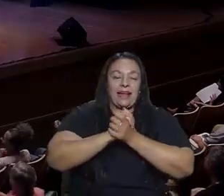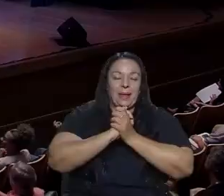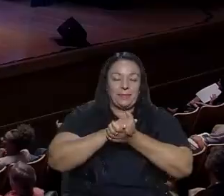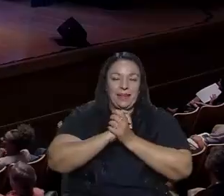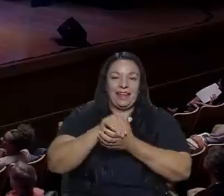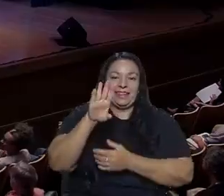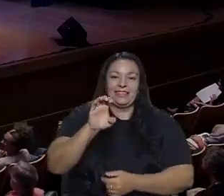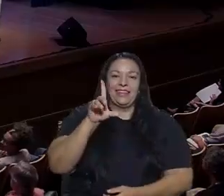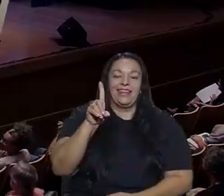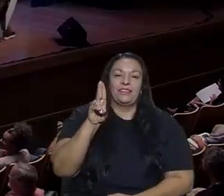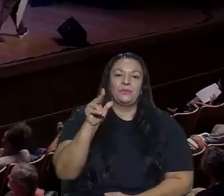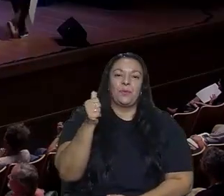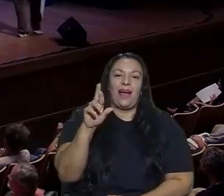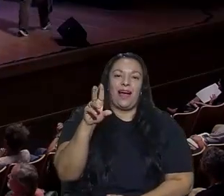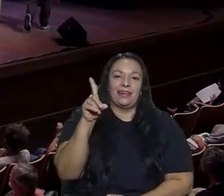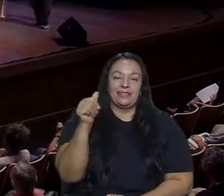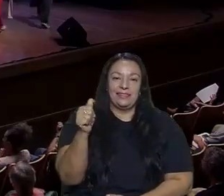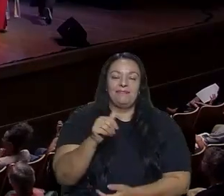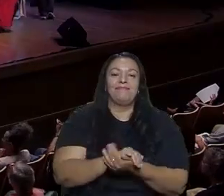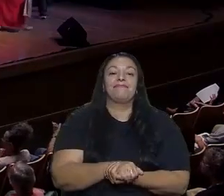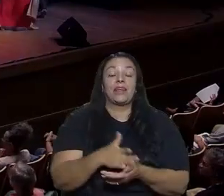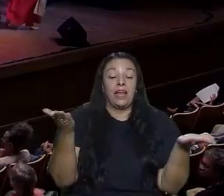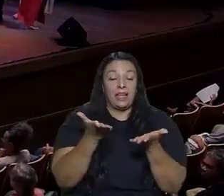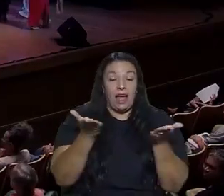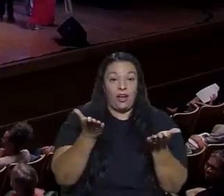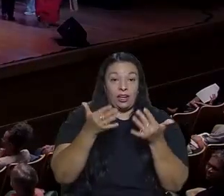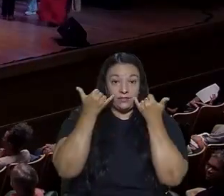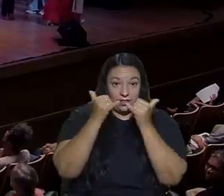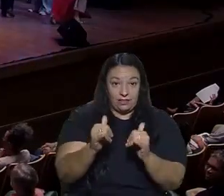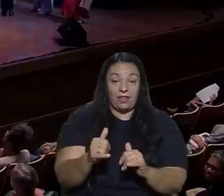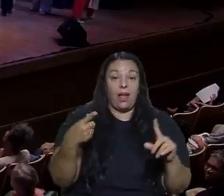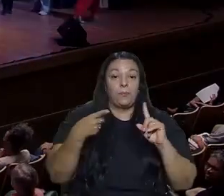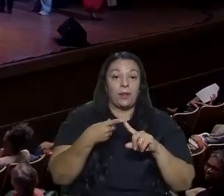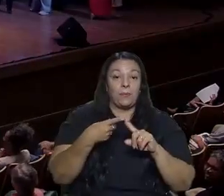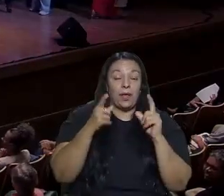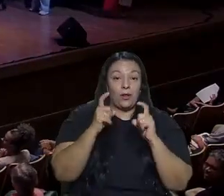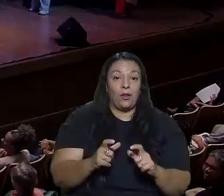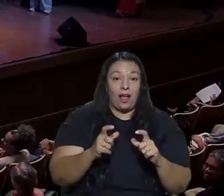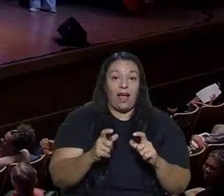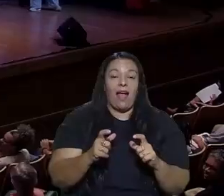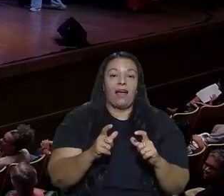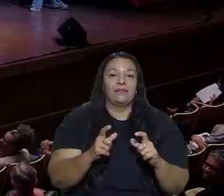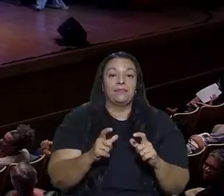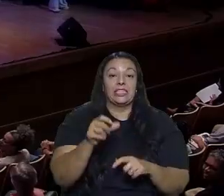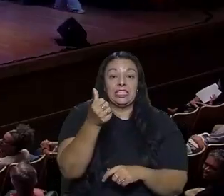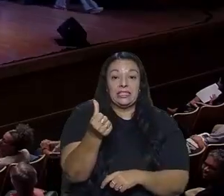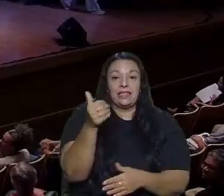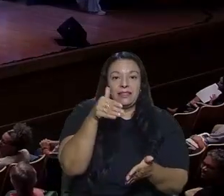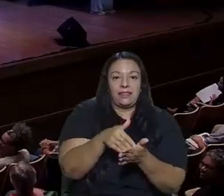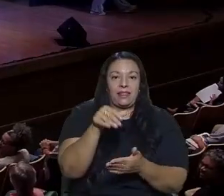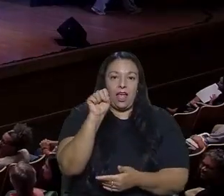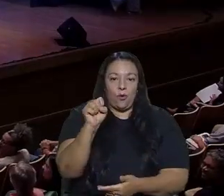Parabéns a Eduarda. E agora a gente vai anunciar o primeiro lugar na categoria de 6 a